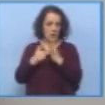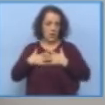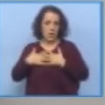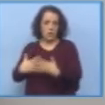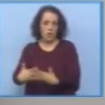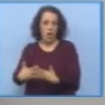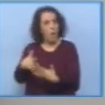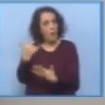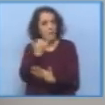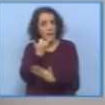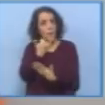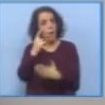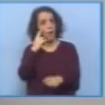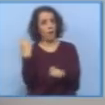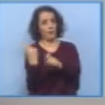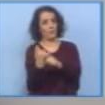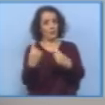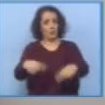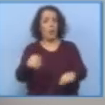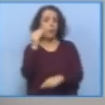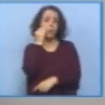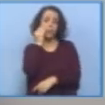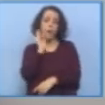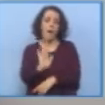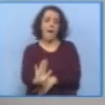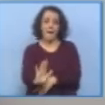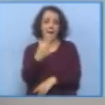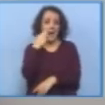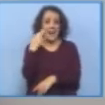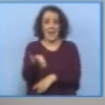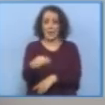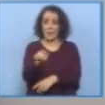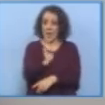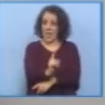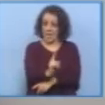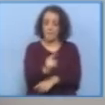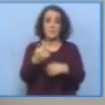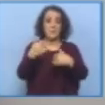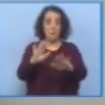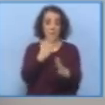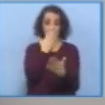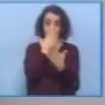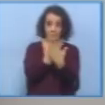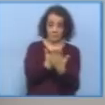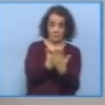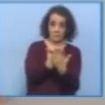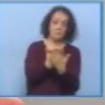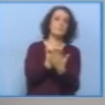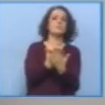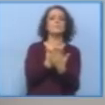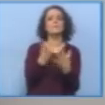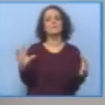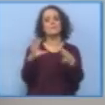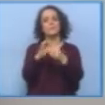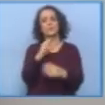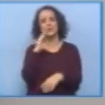também, mas isto é próprio da natureza humana, nada é impossível. Mas o encontro com outros jovens de